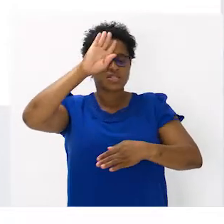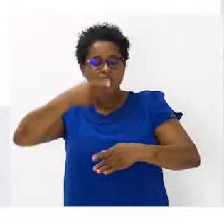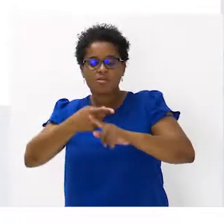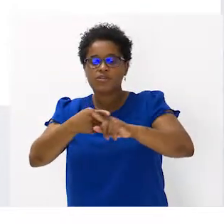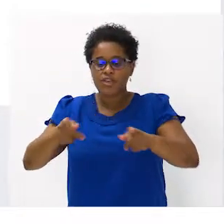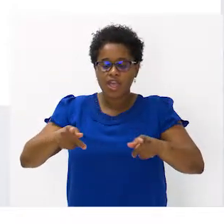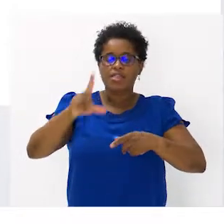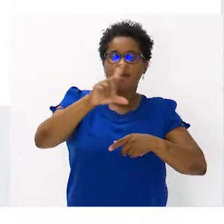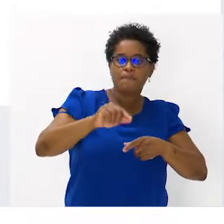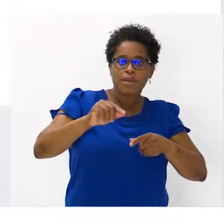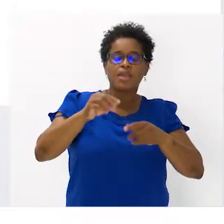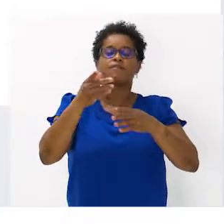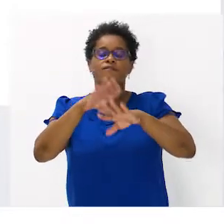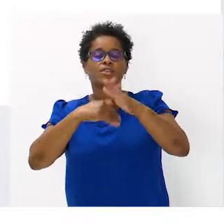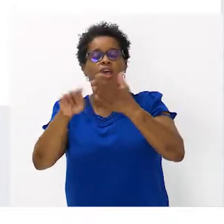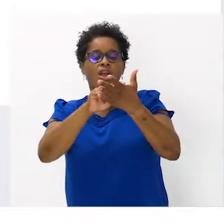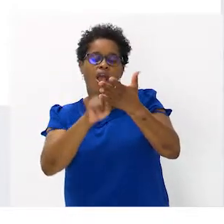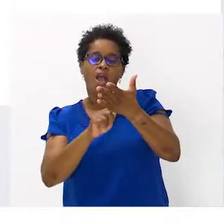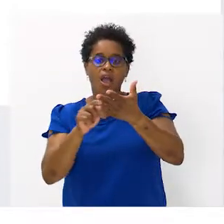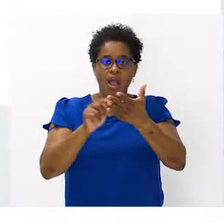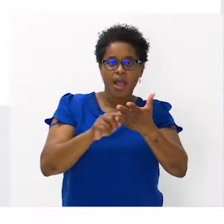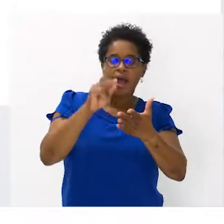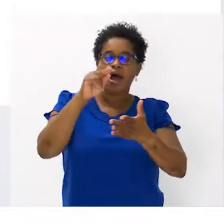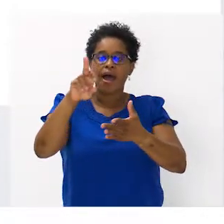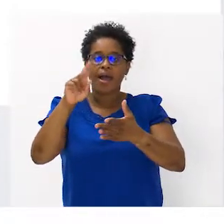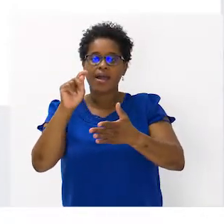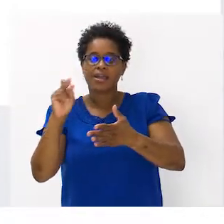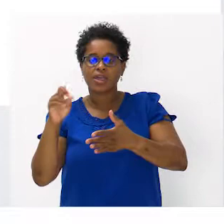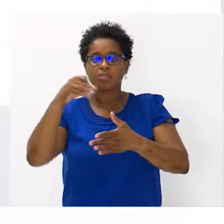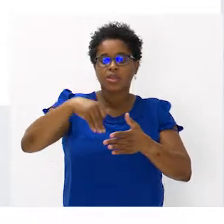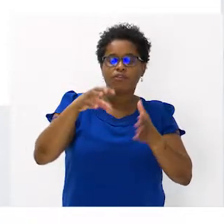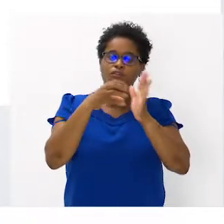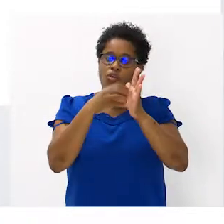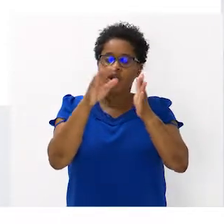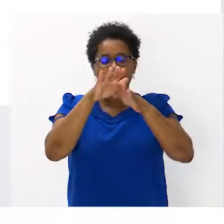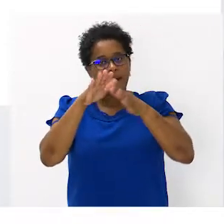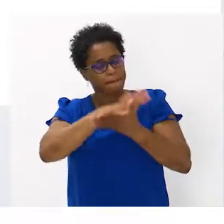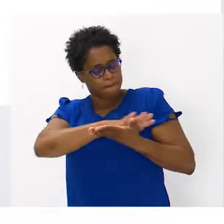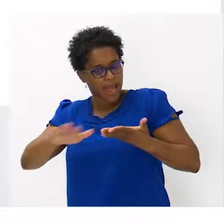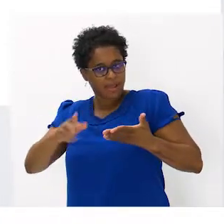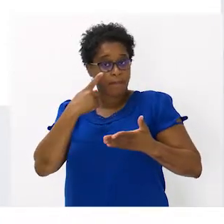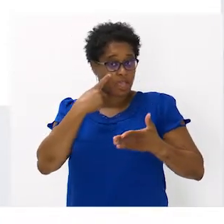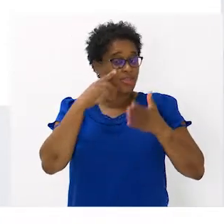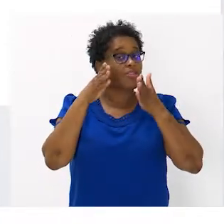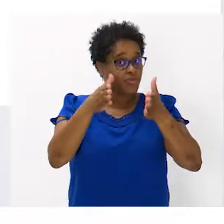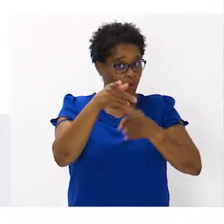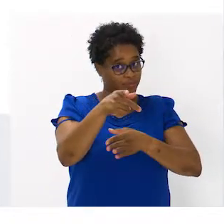diferenciá-las. Também calcular a área e o perímetro de figuras planas. Então prestem